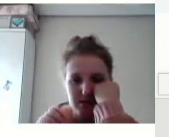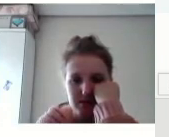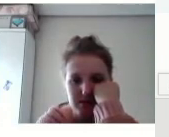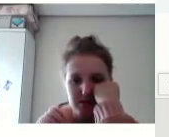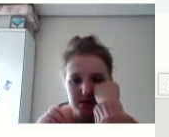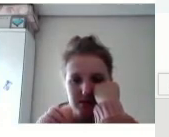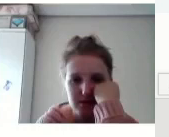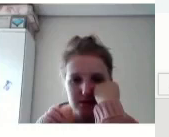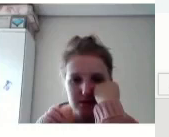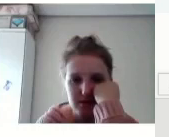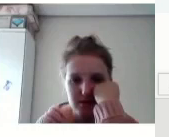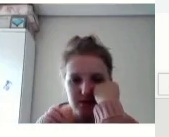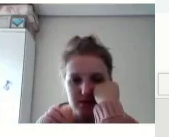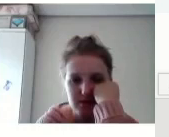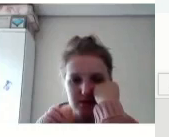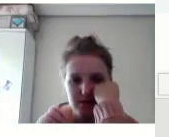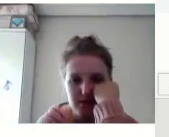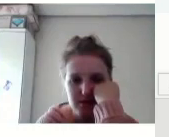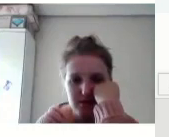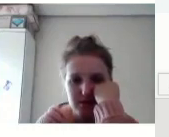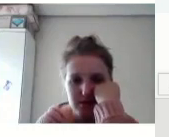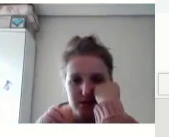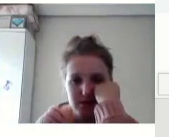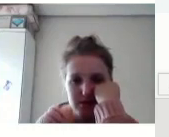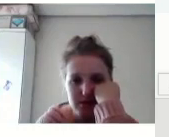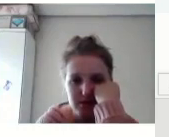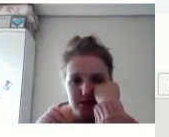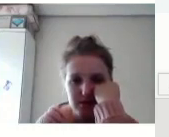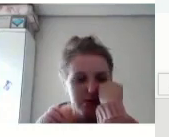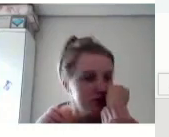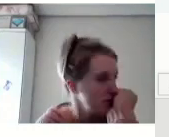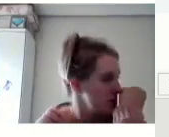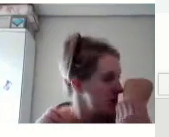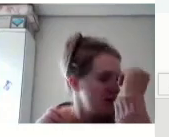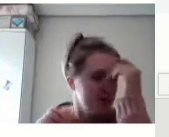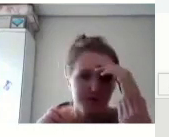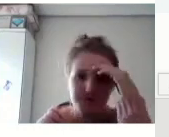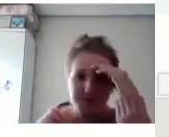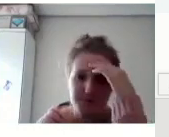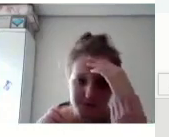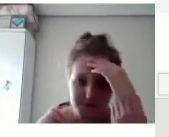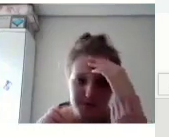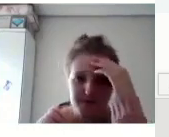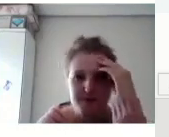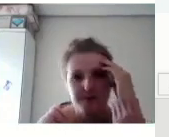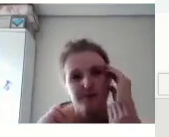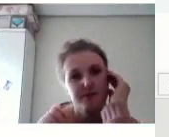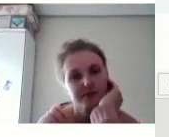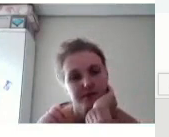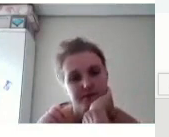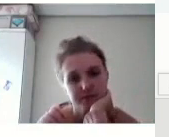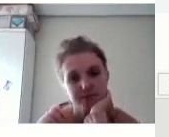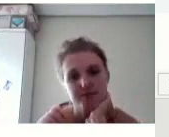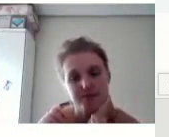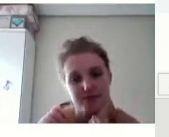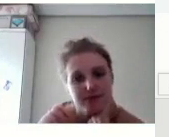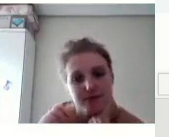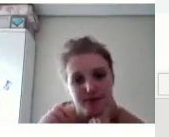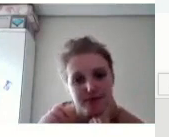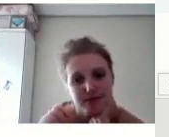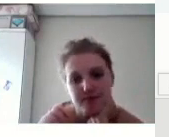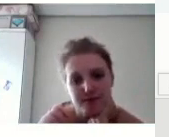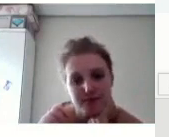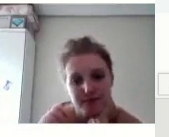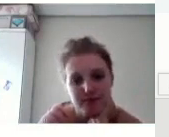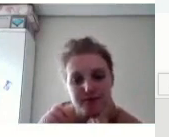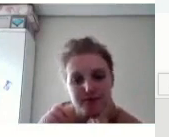Este cara aqui só. Menos, né? Menos o gradiente de f, ou seja, o gradiente da derivada de L,